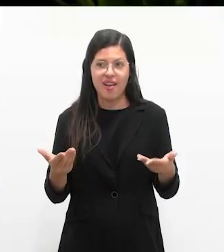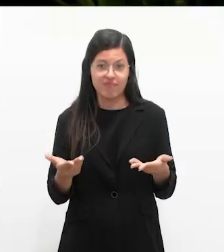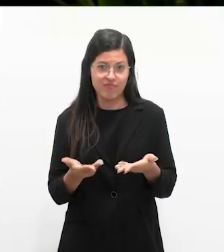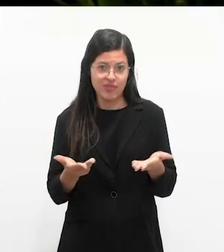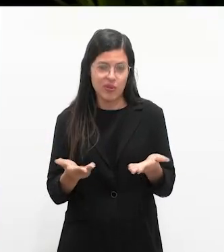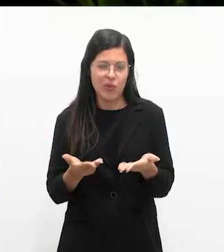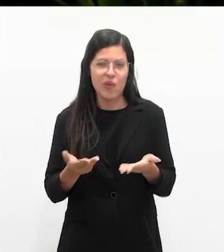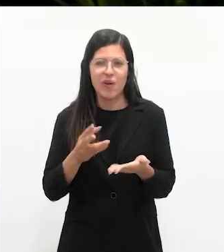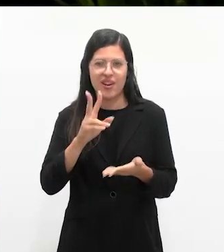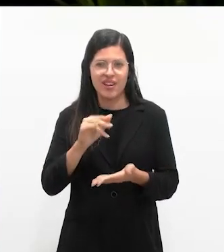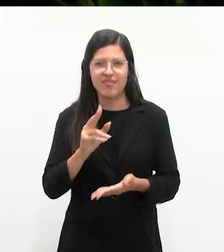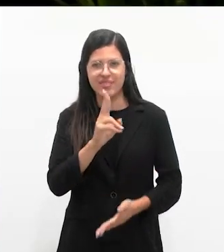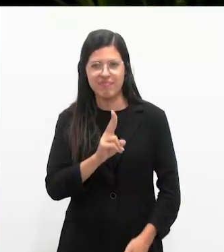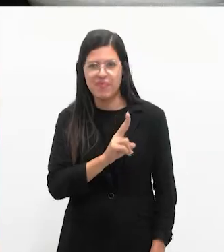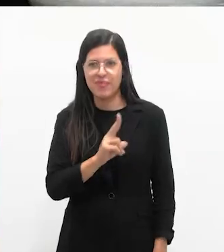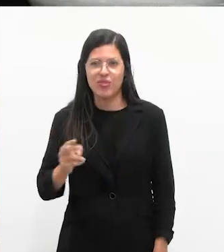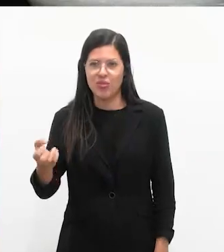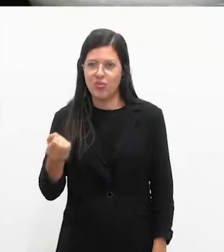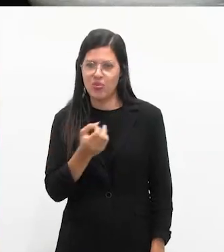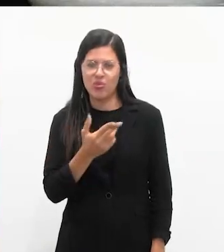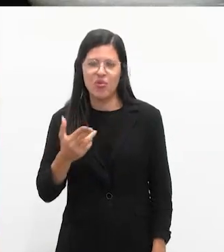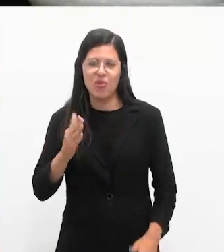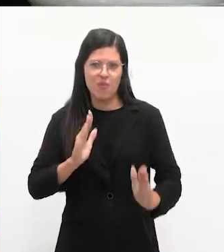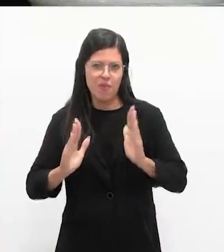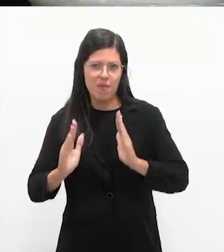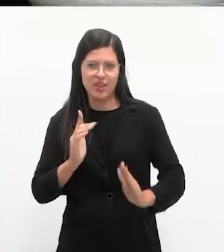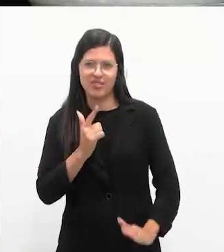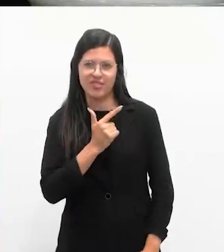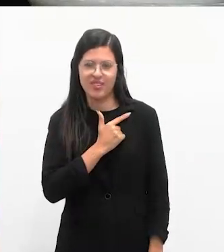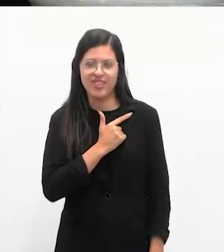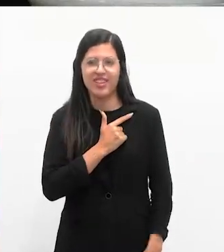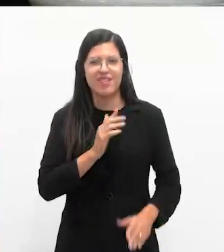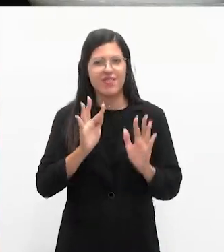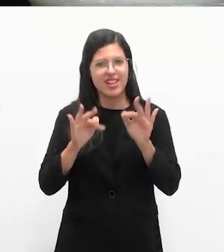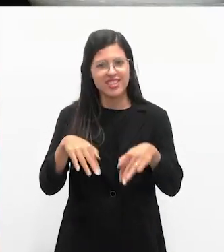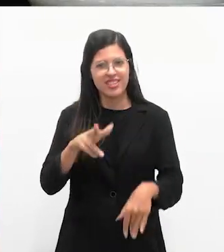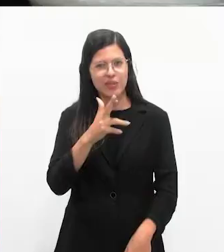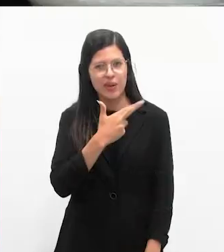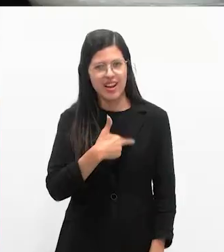ele for ordenado, já será dentro desse novo papado. E